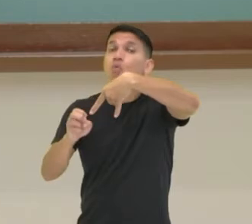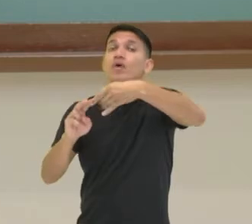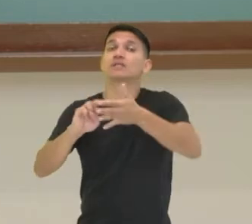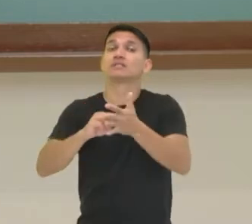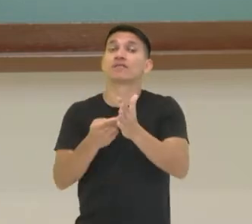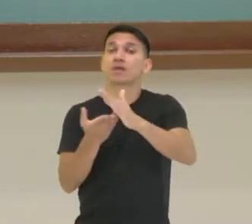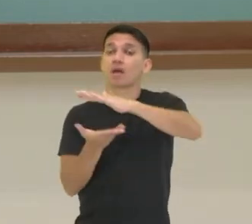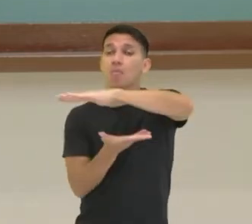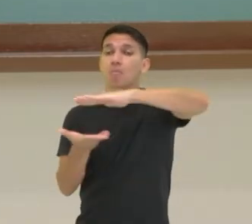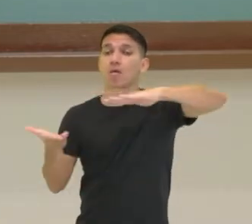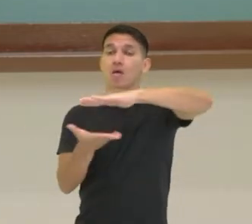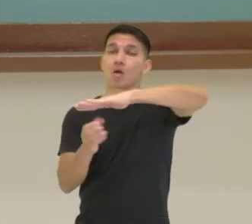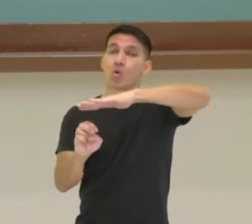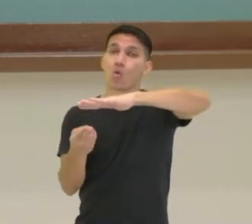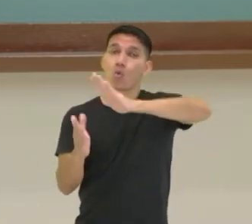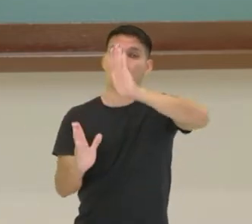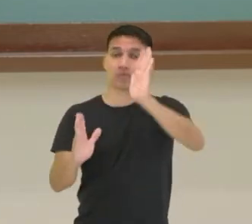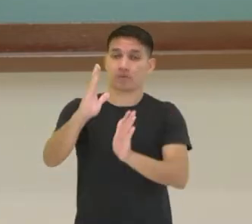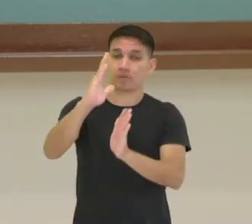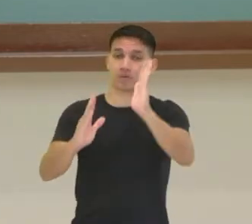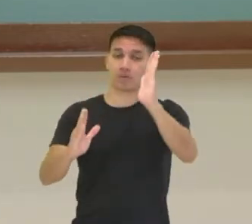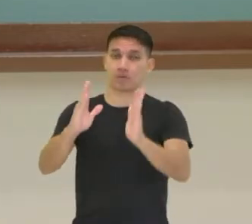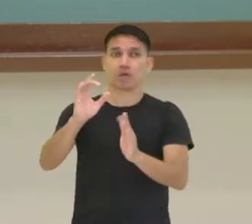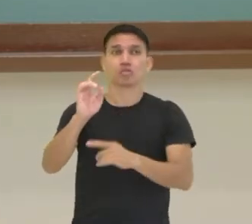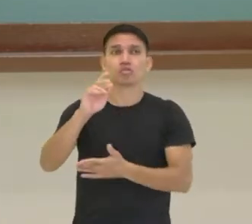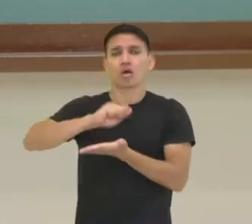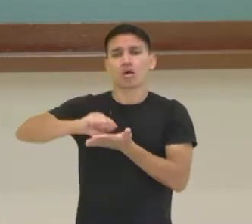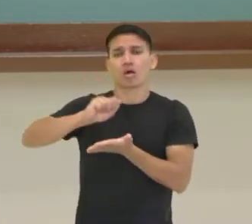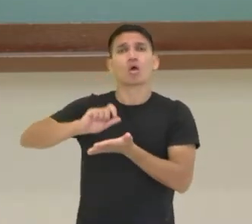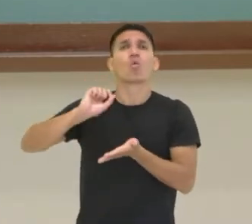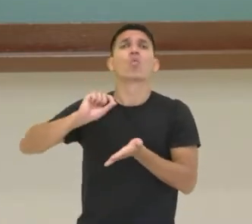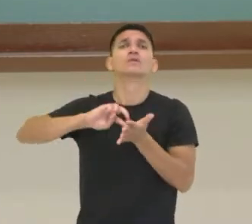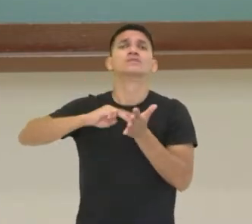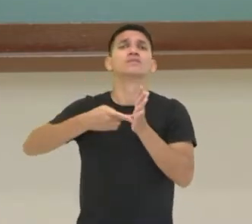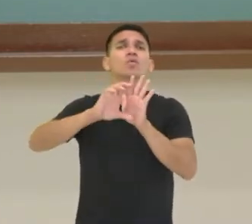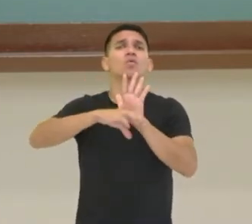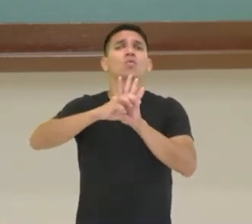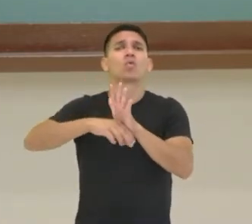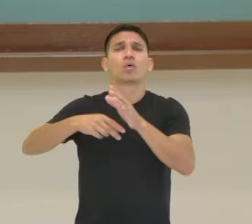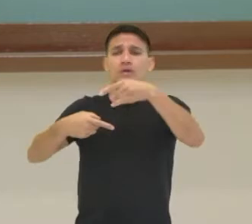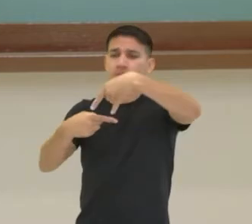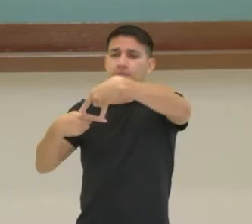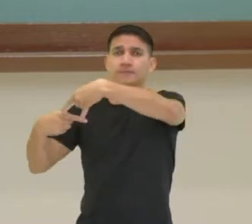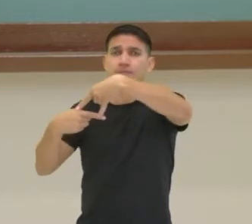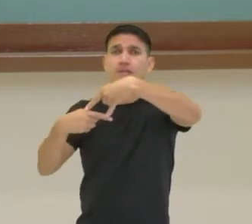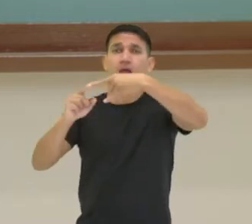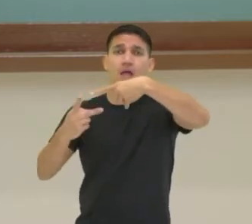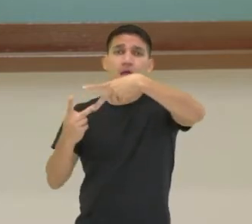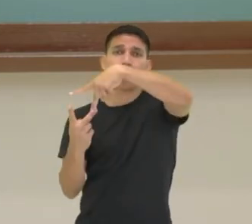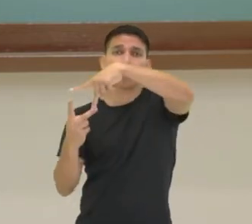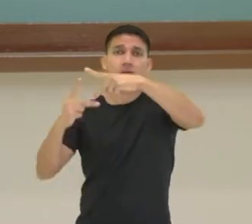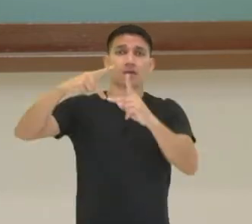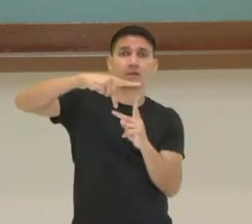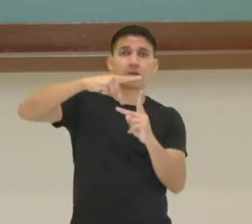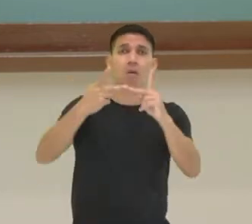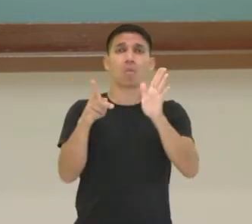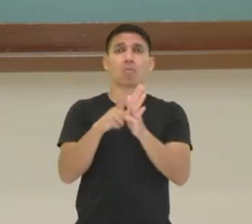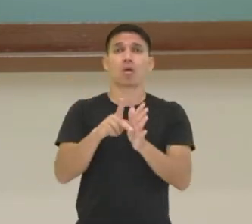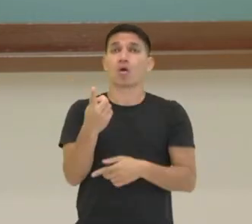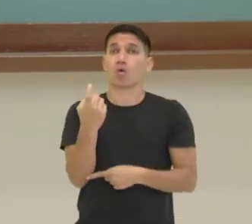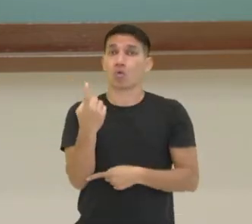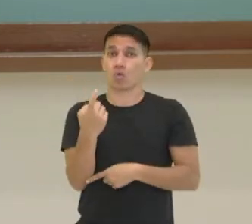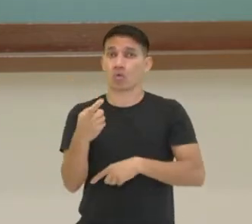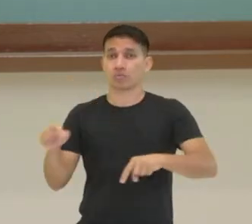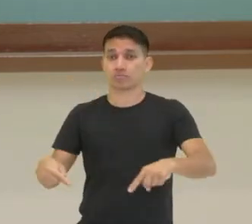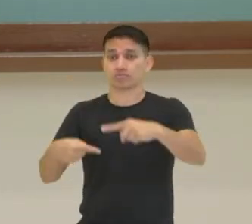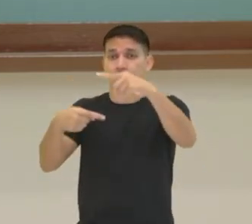primeira tela, olha só, você só precisa escrever para mim o que é um trapézio. O que é um trapézio mesmo? É um quadrilátero que tem apenas um par